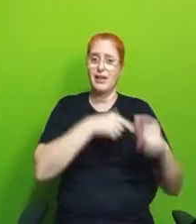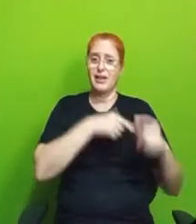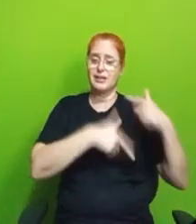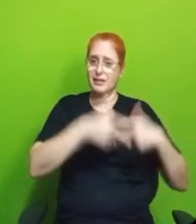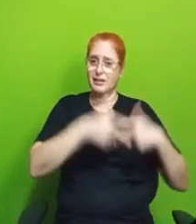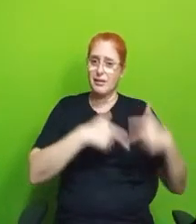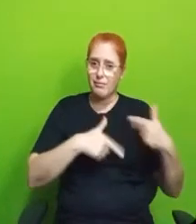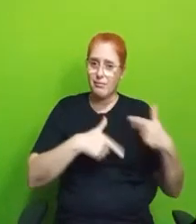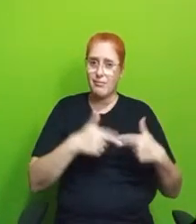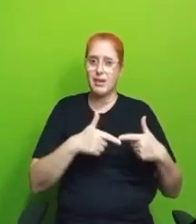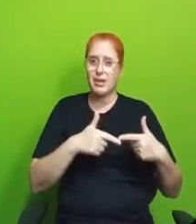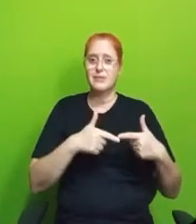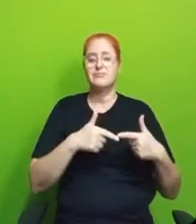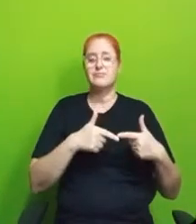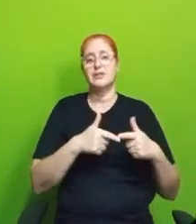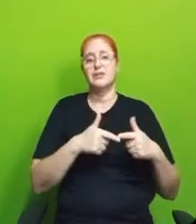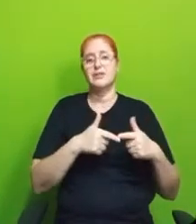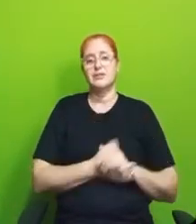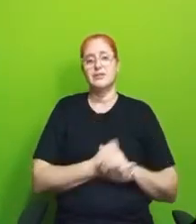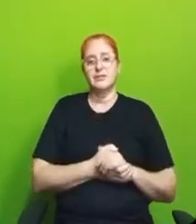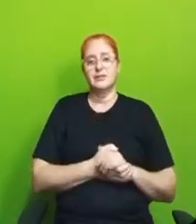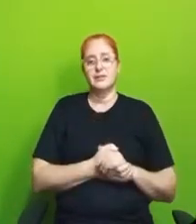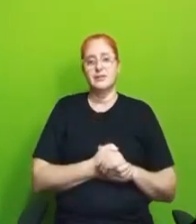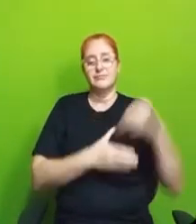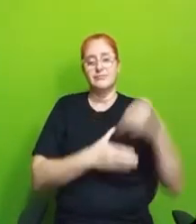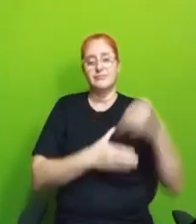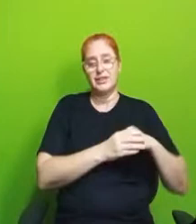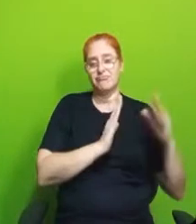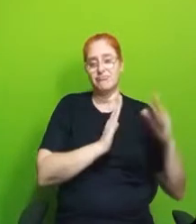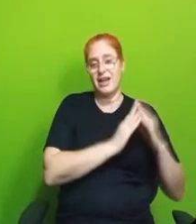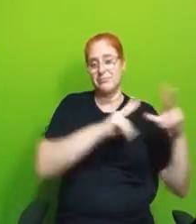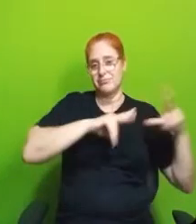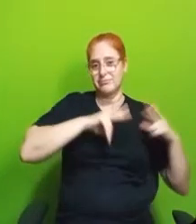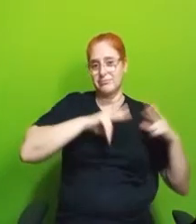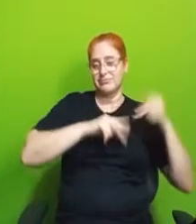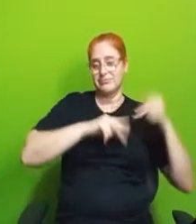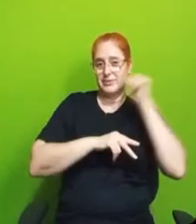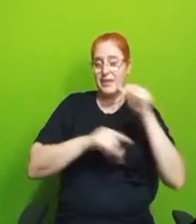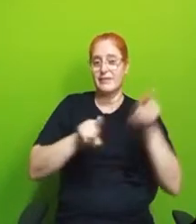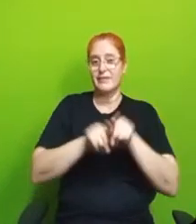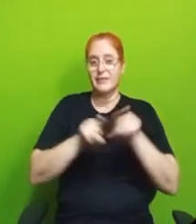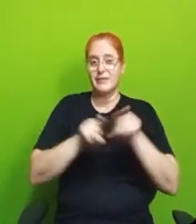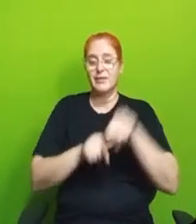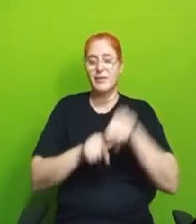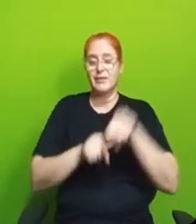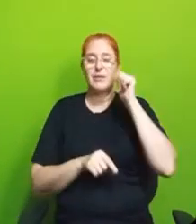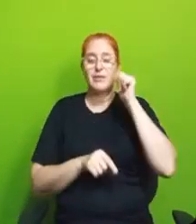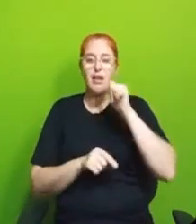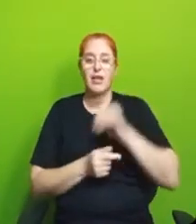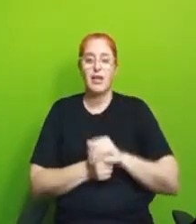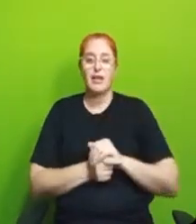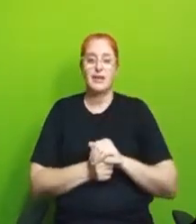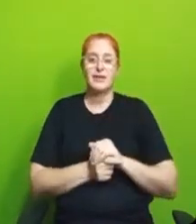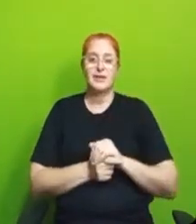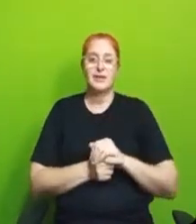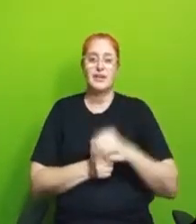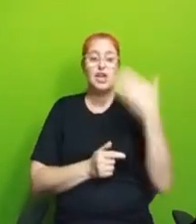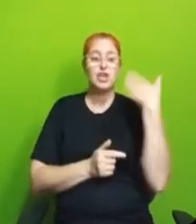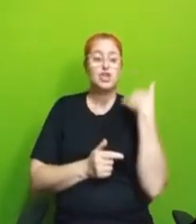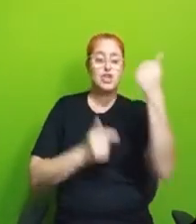para dentro de casa. O mesmo também acontece quando as mulheres são aquelas que são convocadas aí para o serviço de